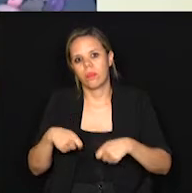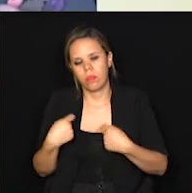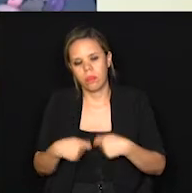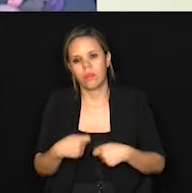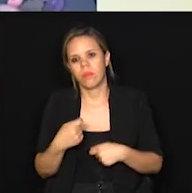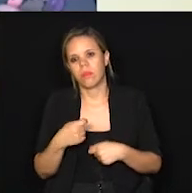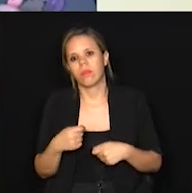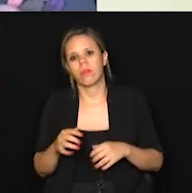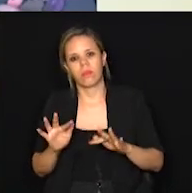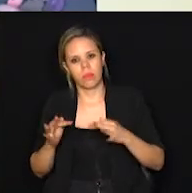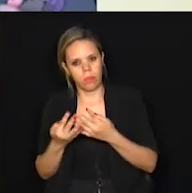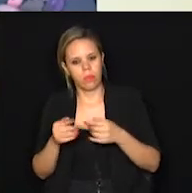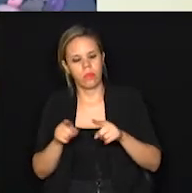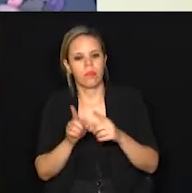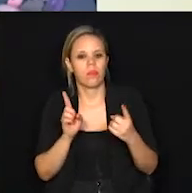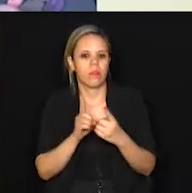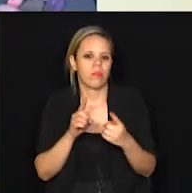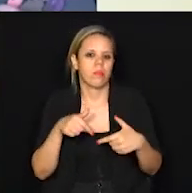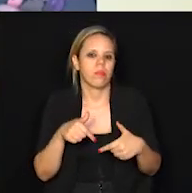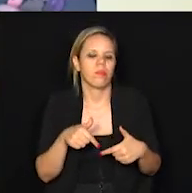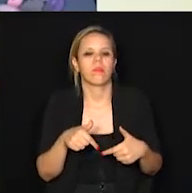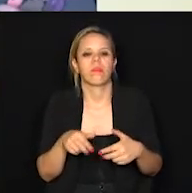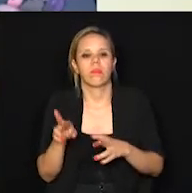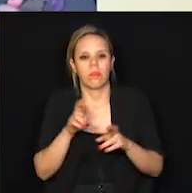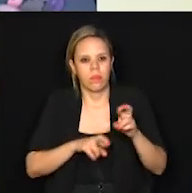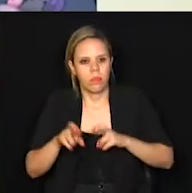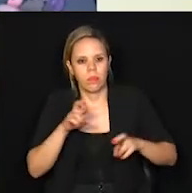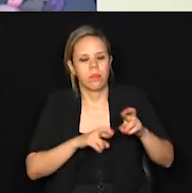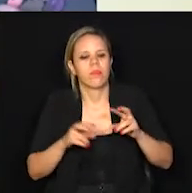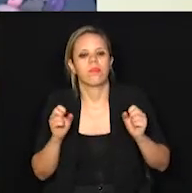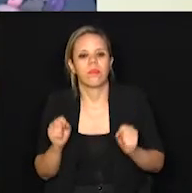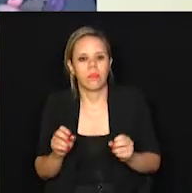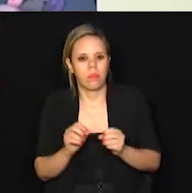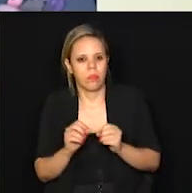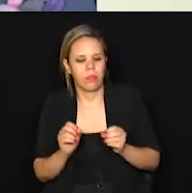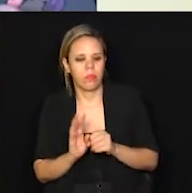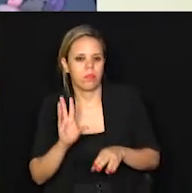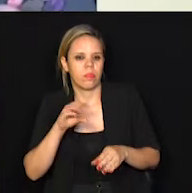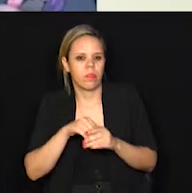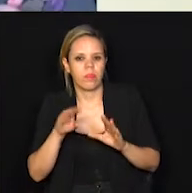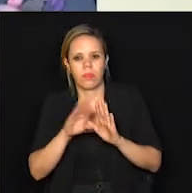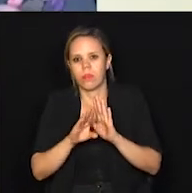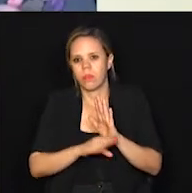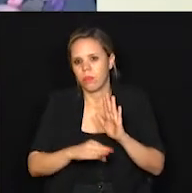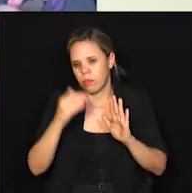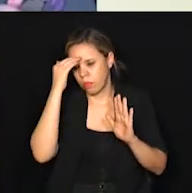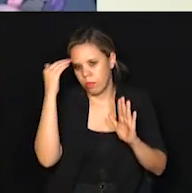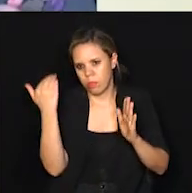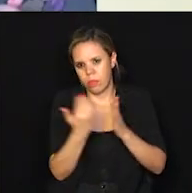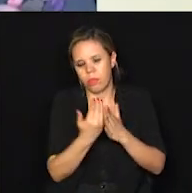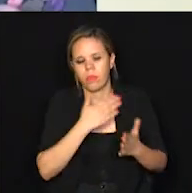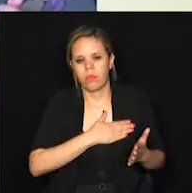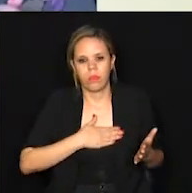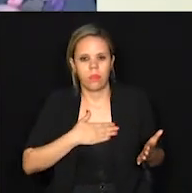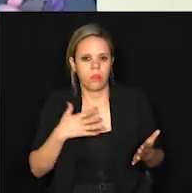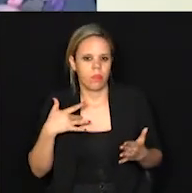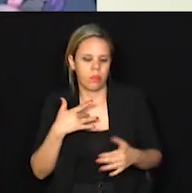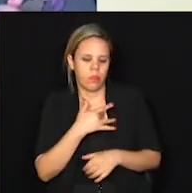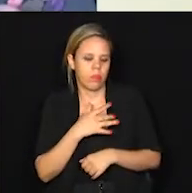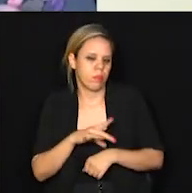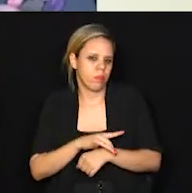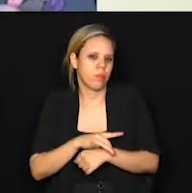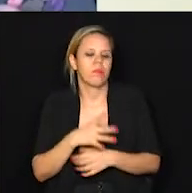algumas posições que infelizmente talvez o poder público não tenha feito. Isso para nós que somos gestores, é muito